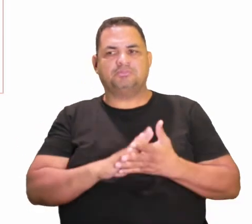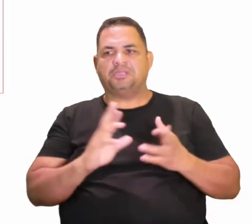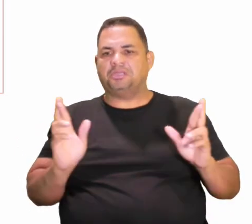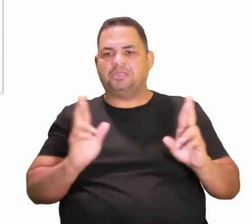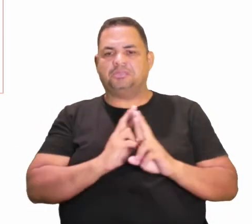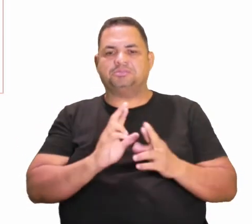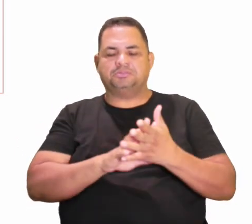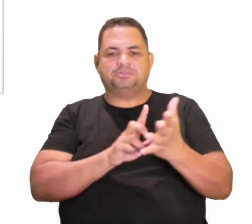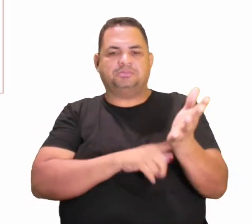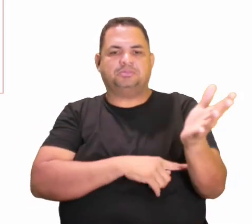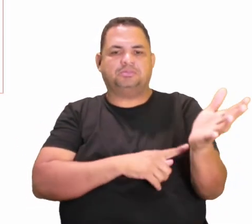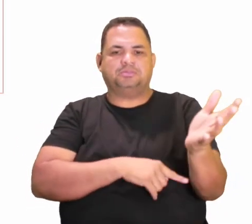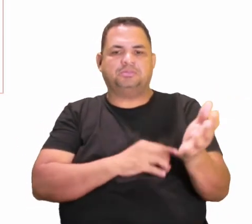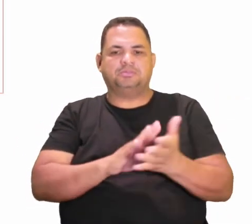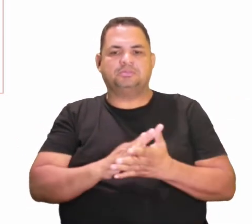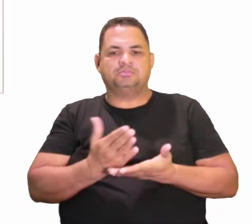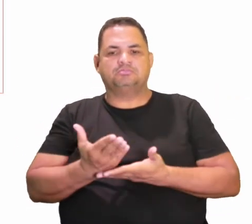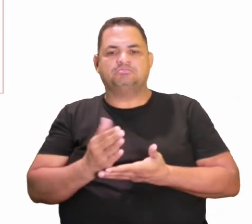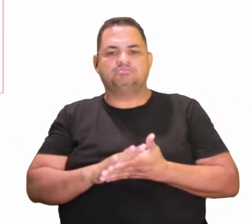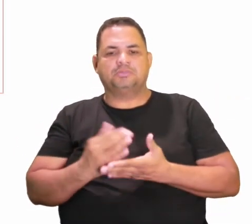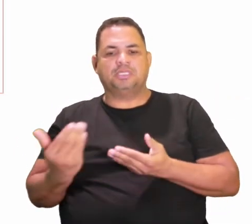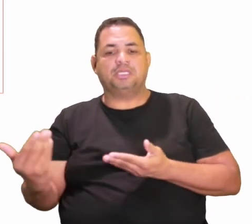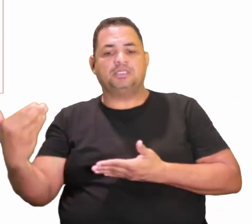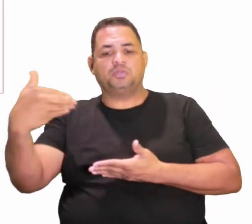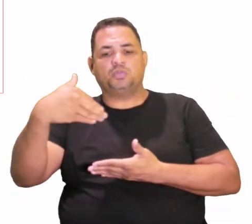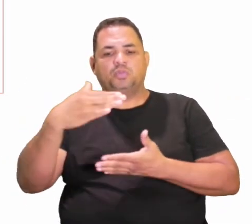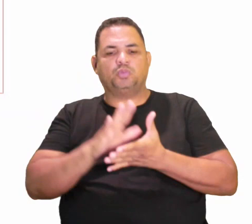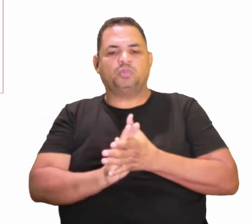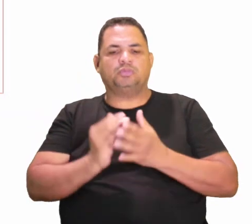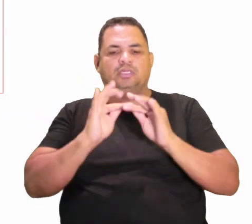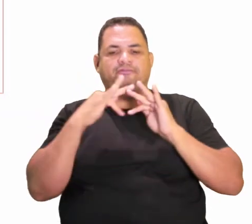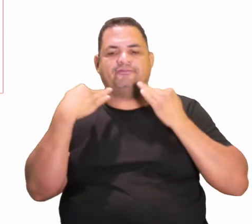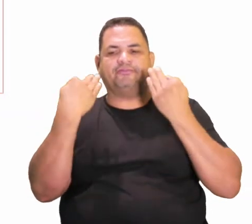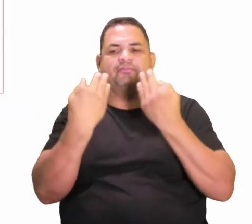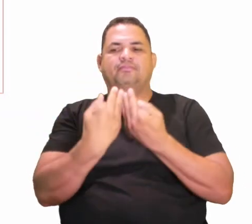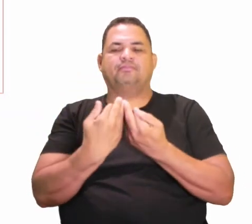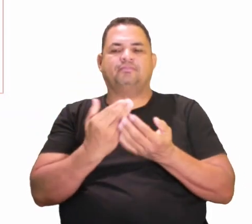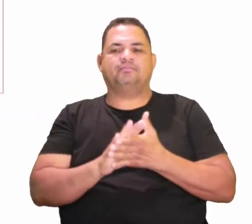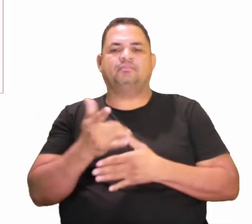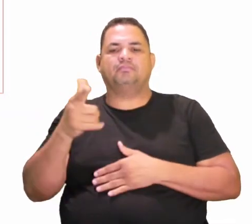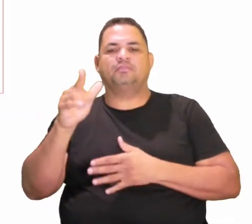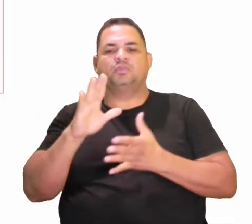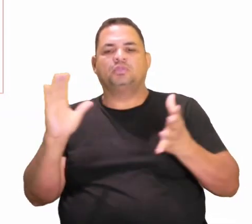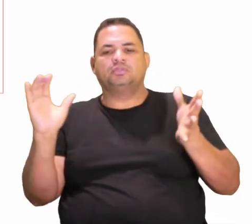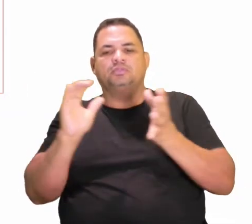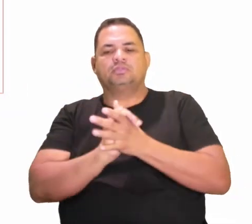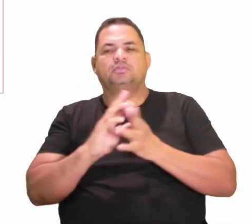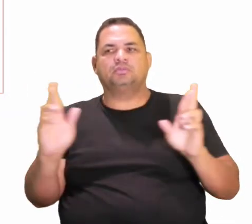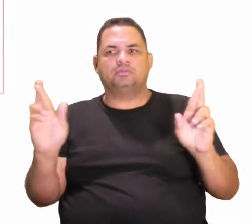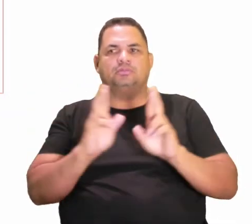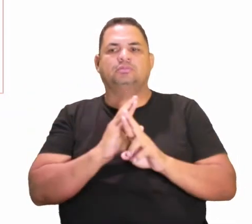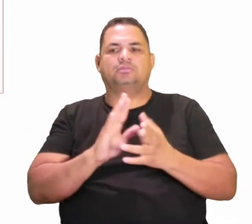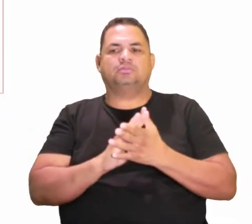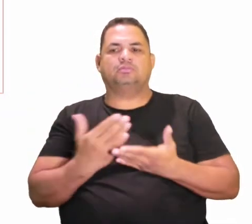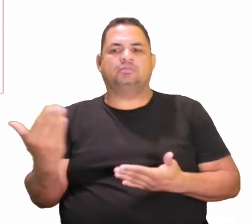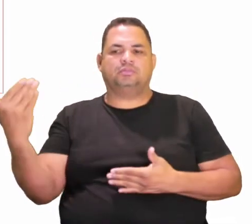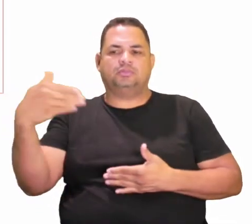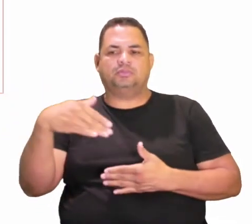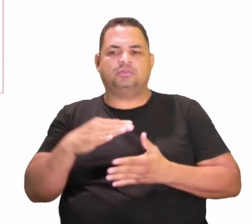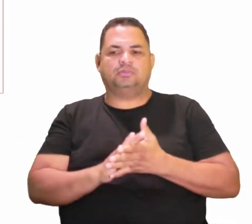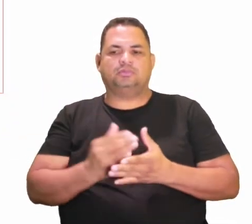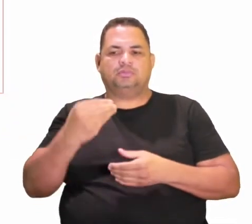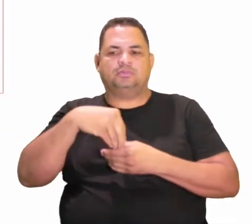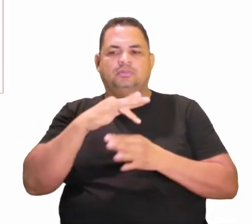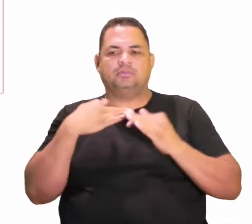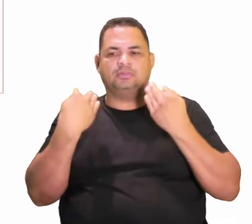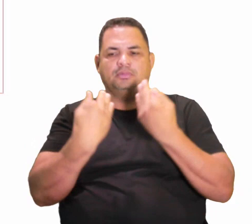né? É irmã e irmão de criação, porque, enfim, foi de um outro casamento, de uma outra relação e assim por diante.